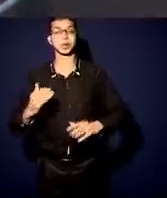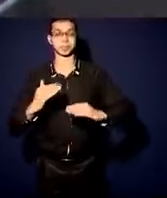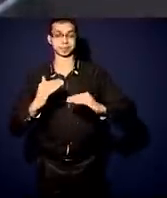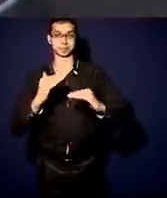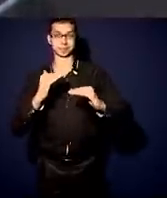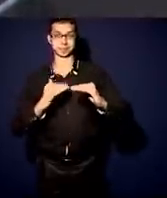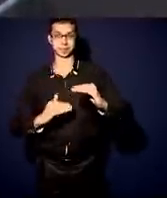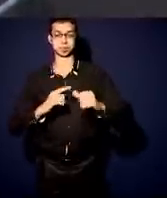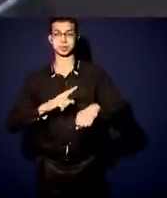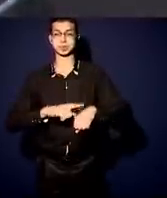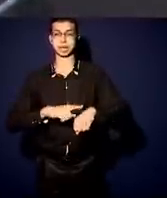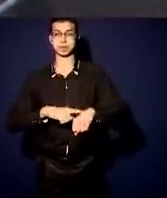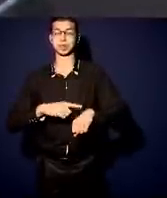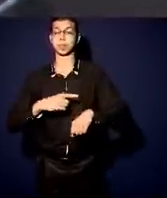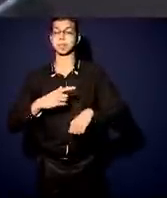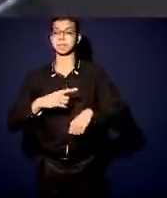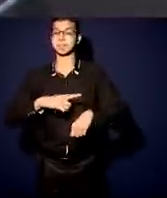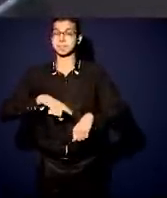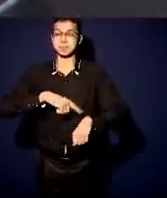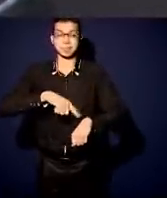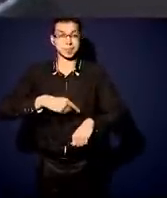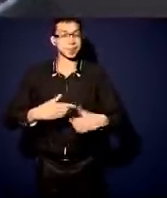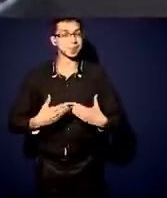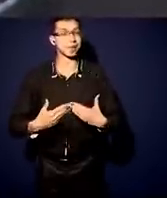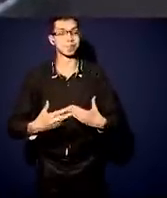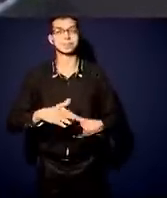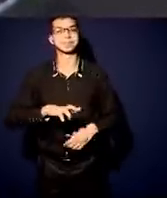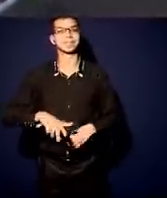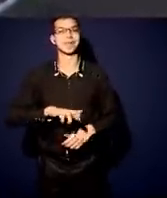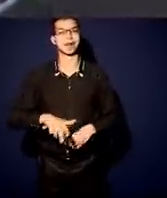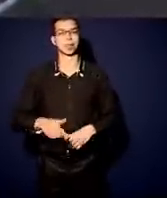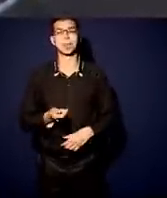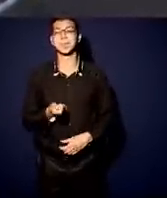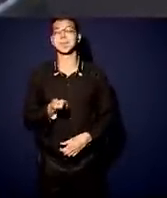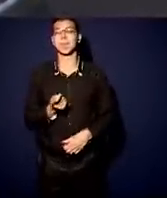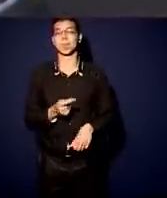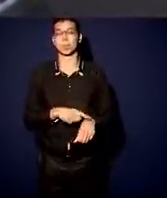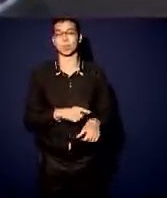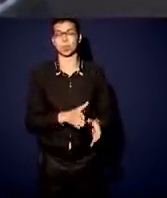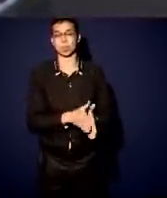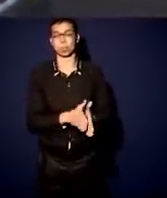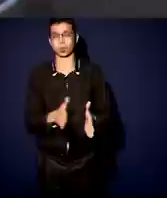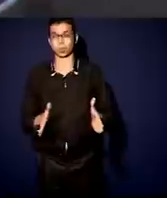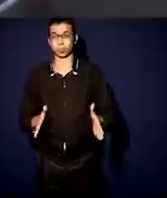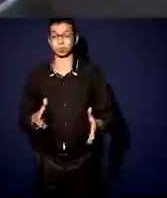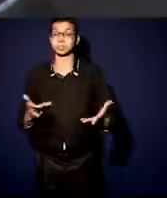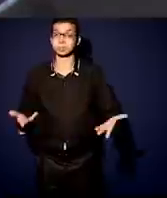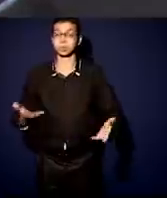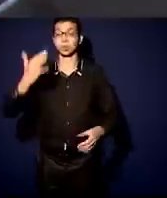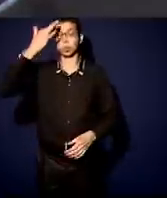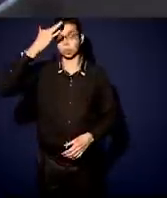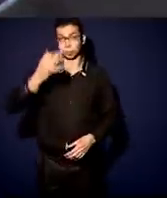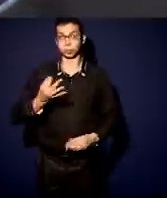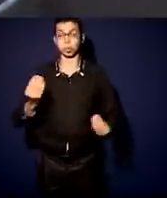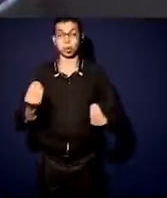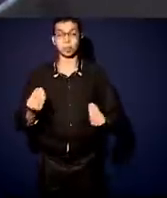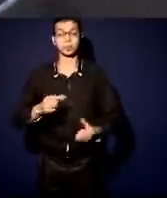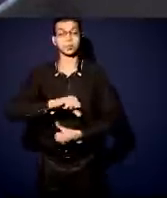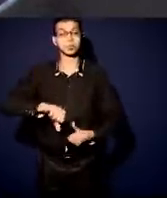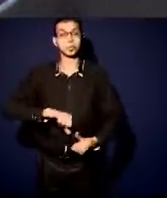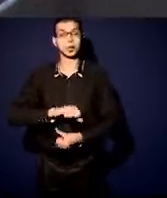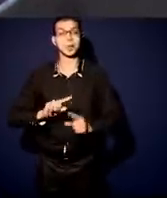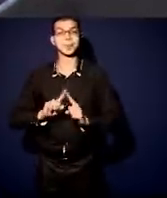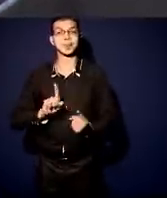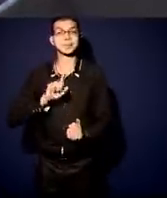acho que deveria ter calma entender discutir os custos a velocidade de transição mas a discussão de meta não traz nenhum